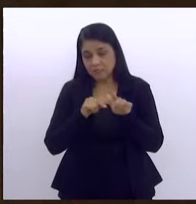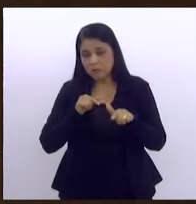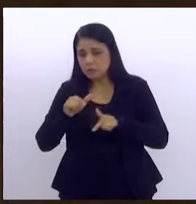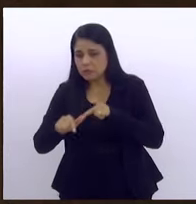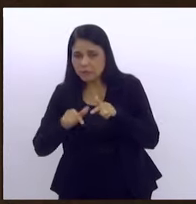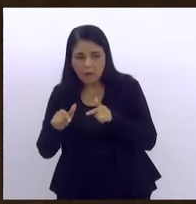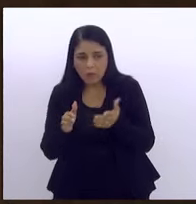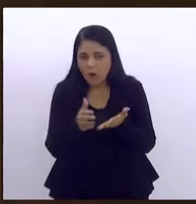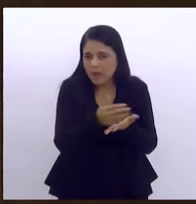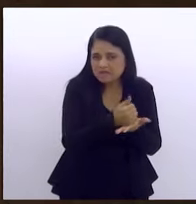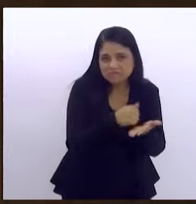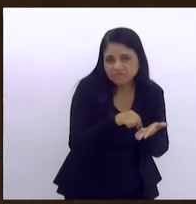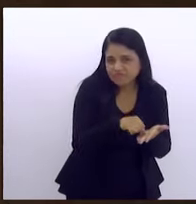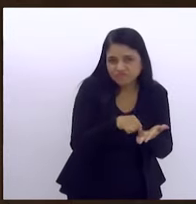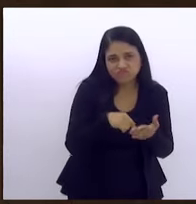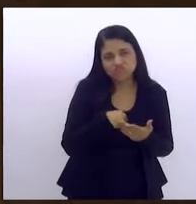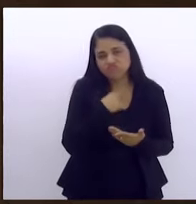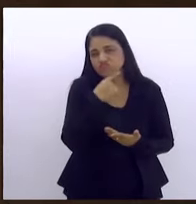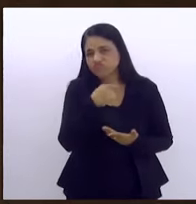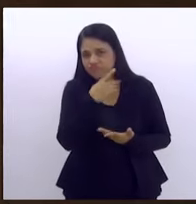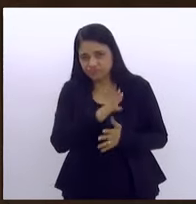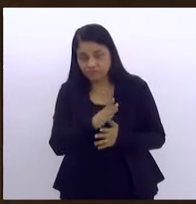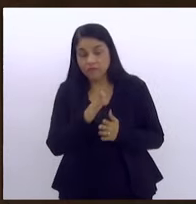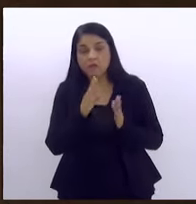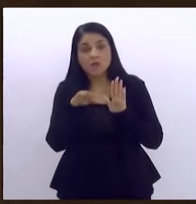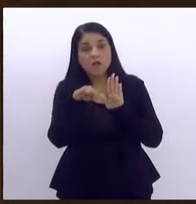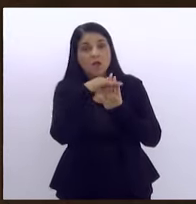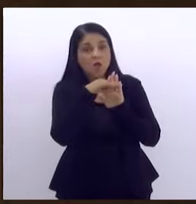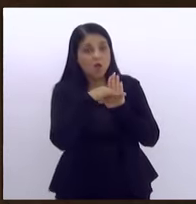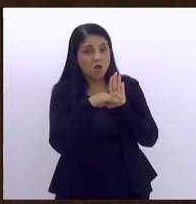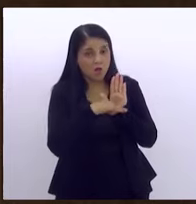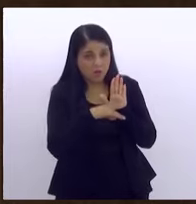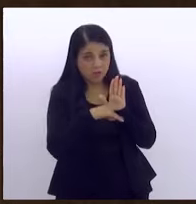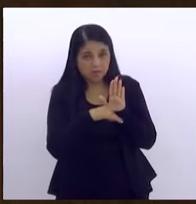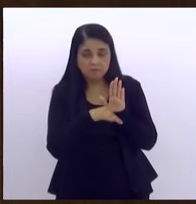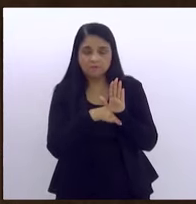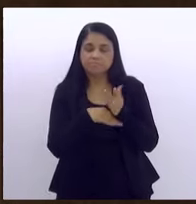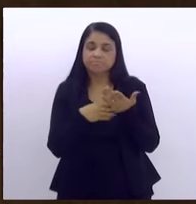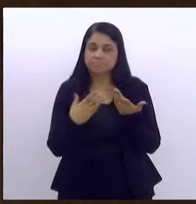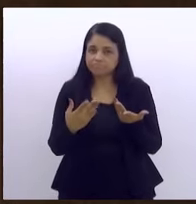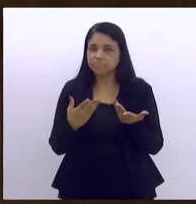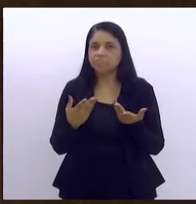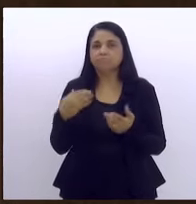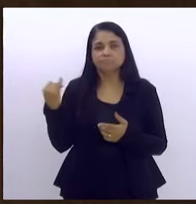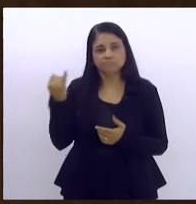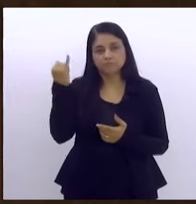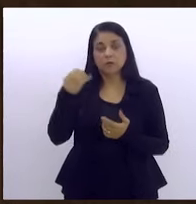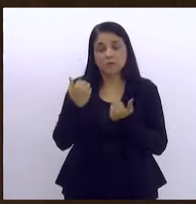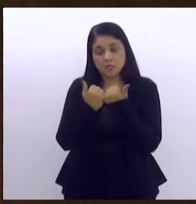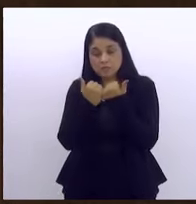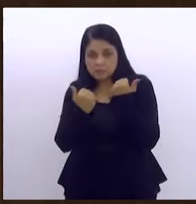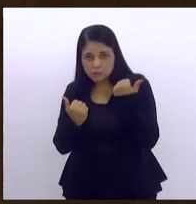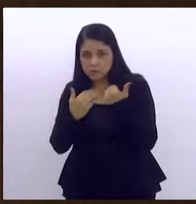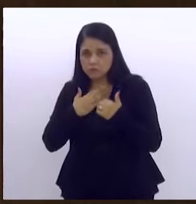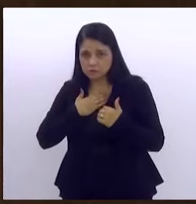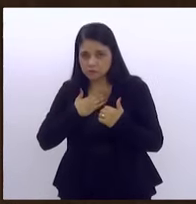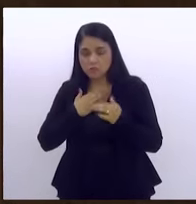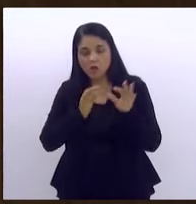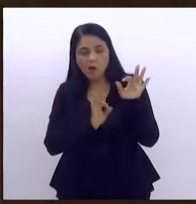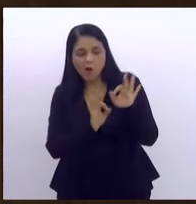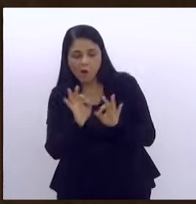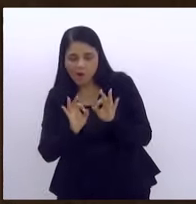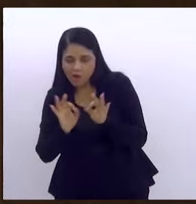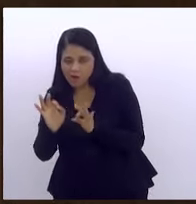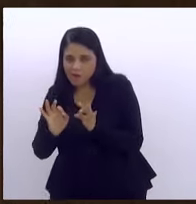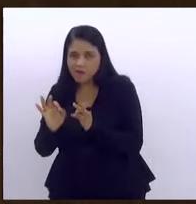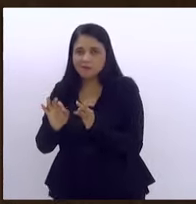gente sabe que não vai acontecer. Dentro dessa ordem, óbvio que isso não é relevante, mas a minha assessoria tem a orientação de preparar